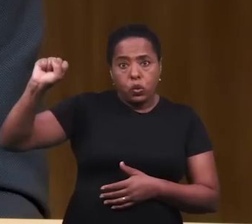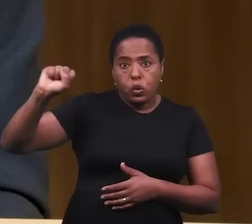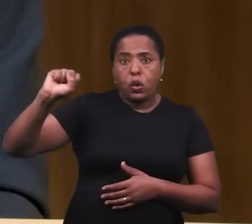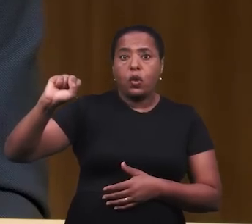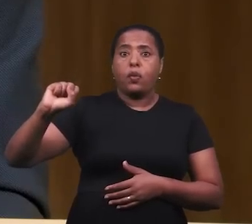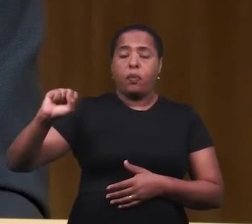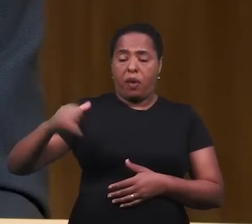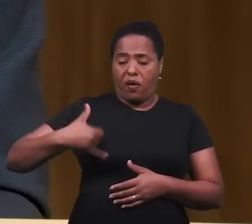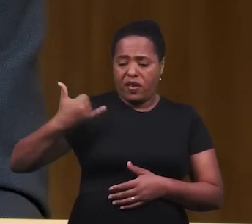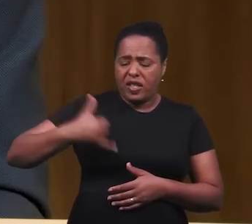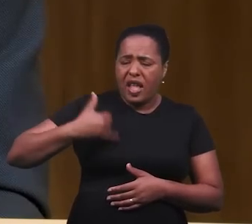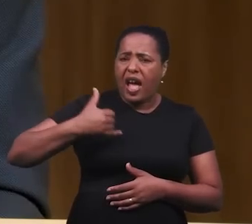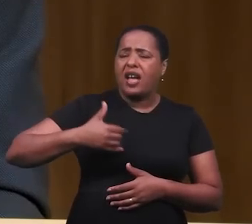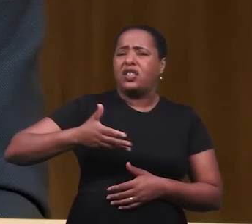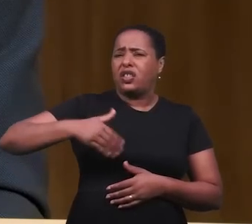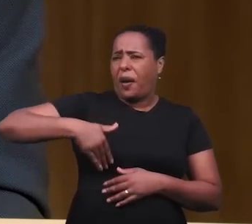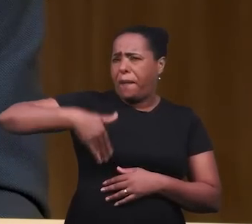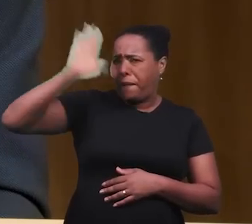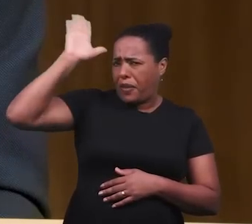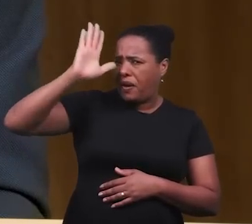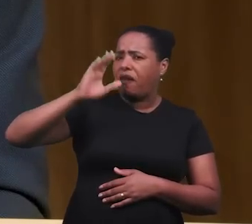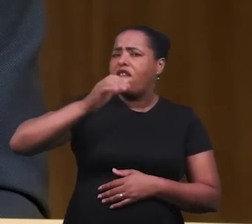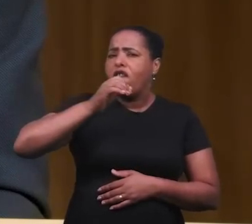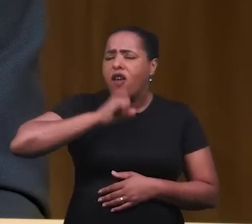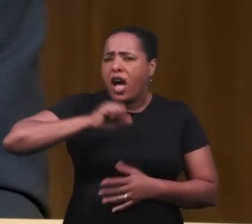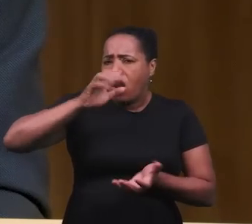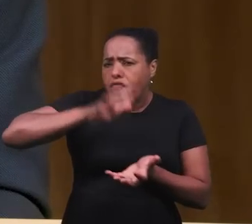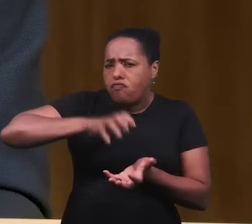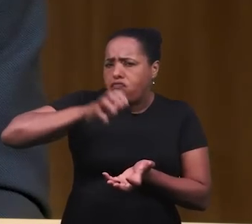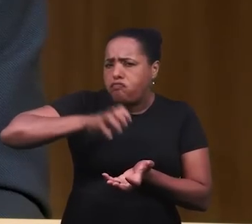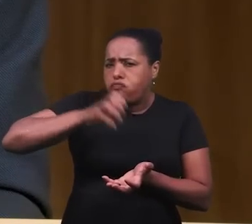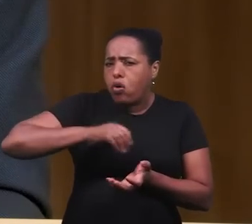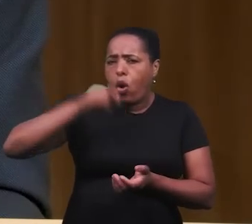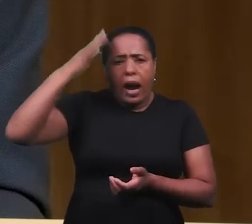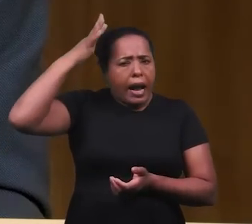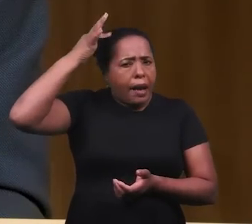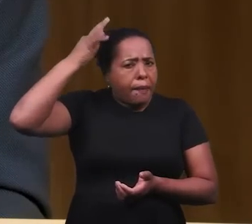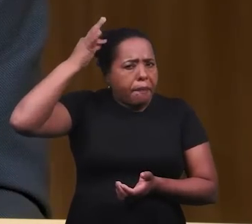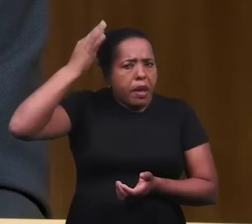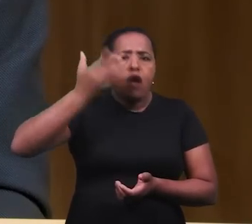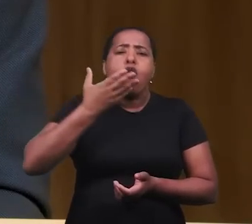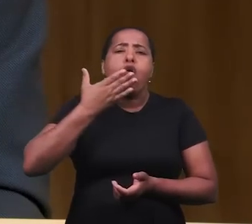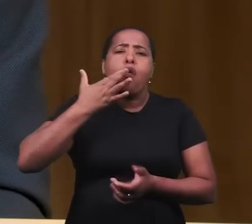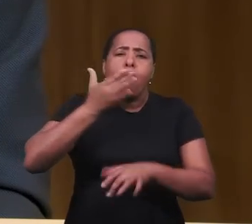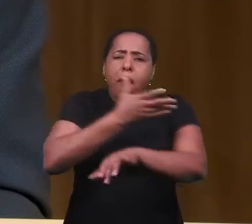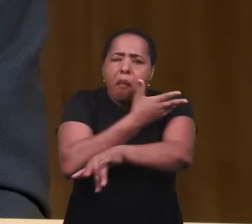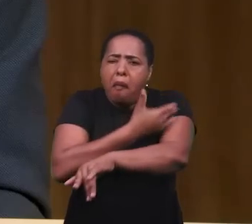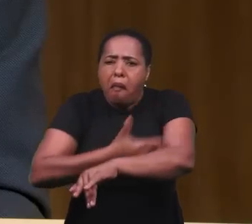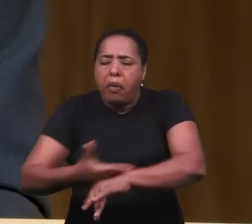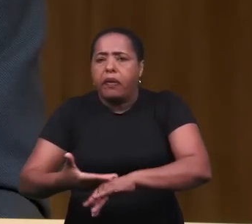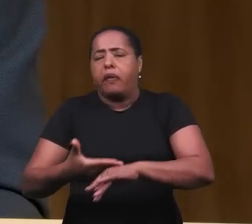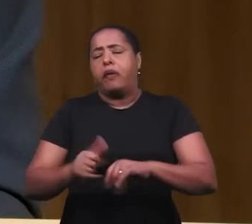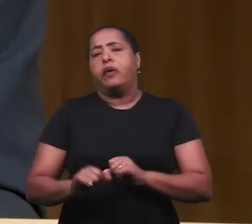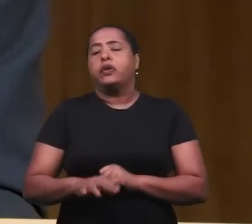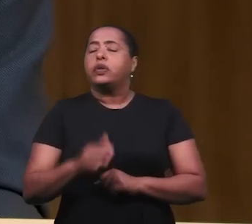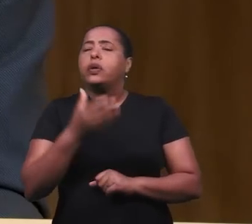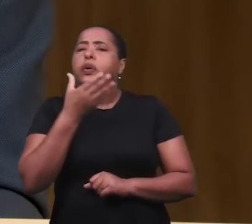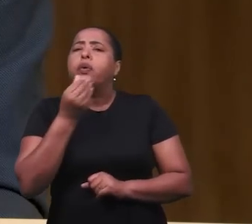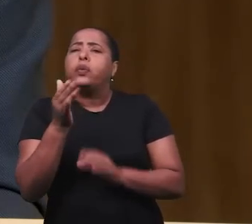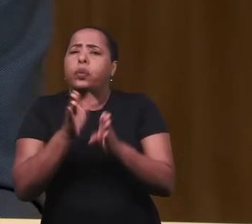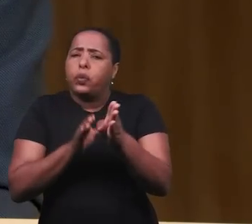último livro, Salomão já velho, já com seus cabelos brancos, já mais vivido. Então